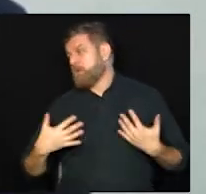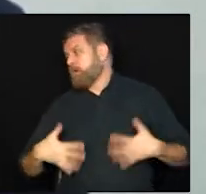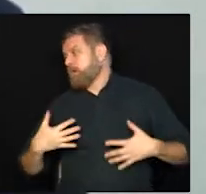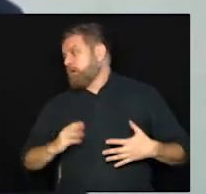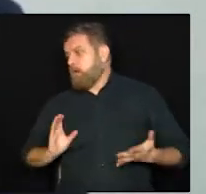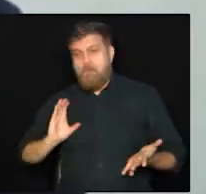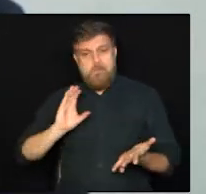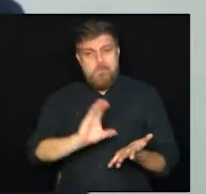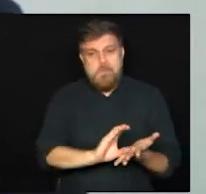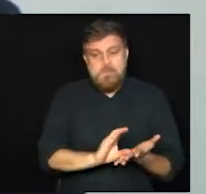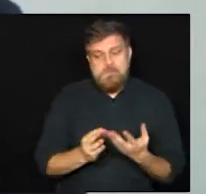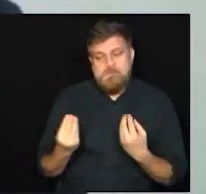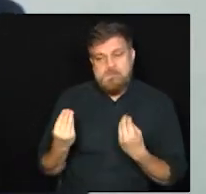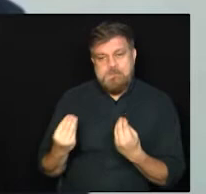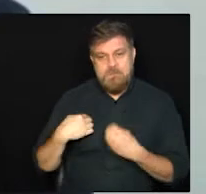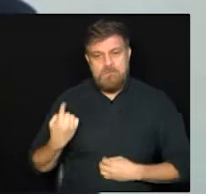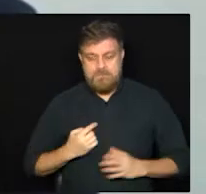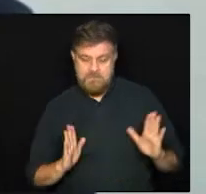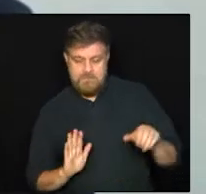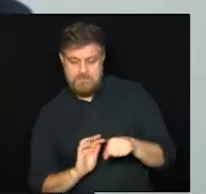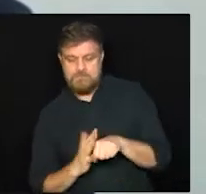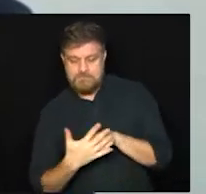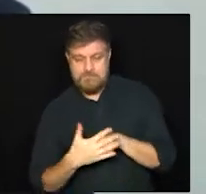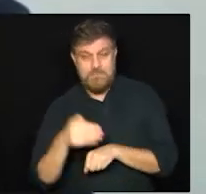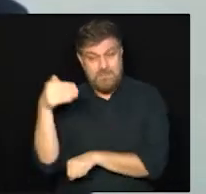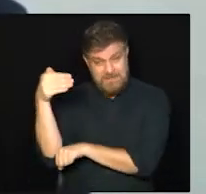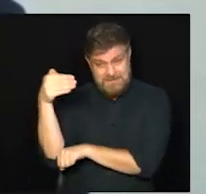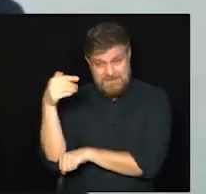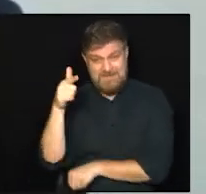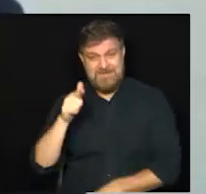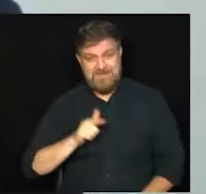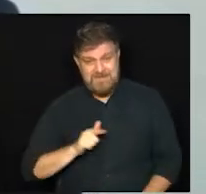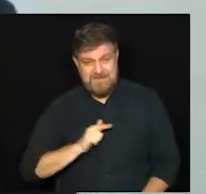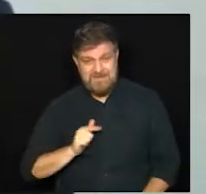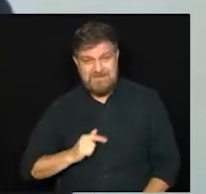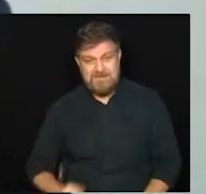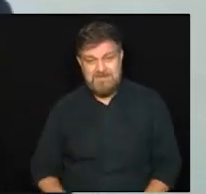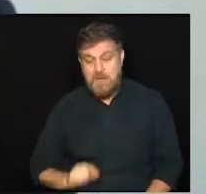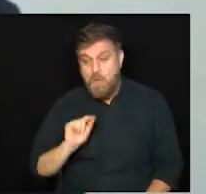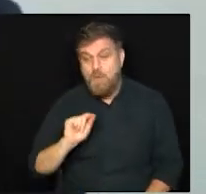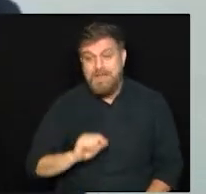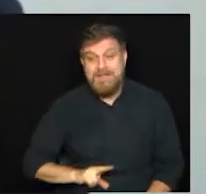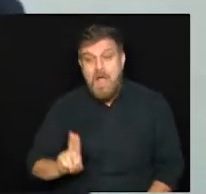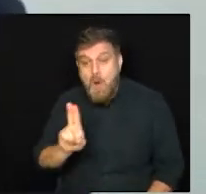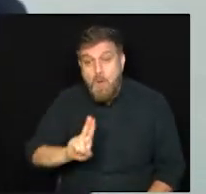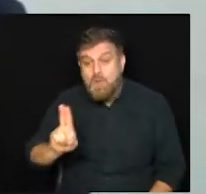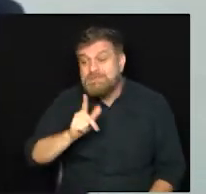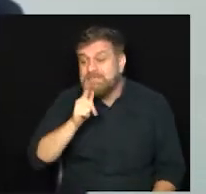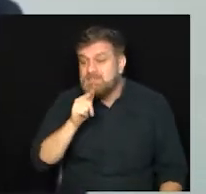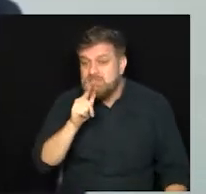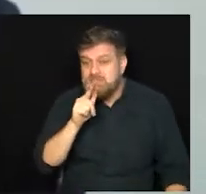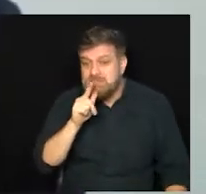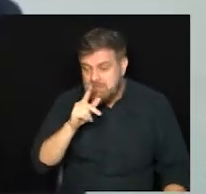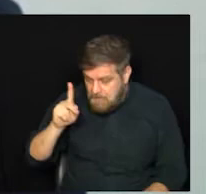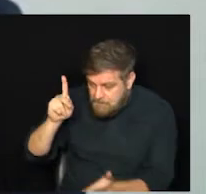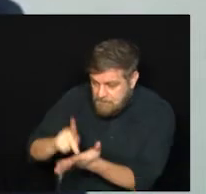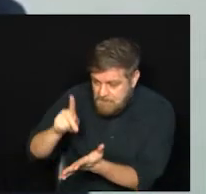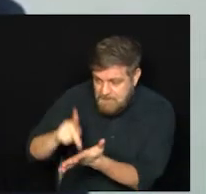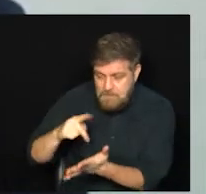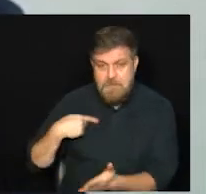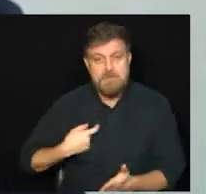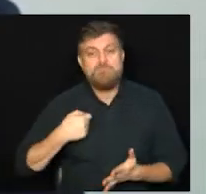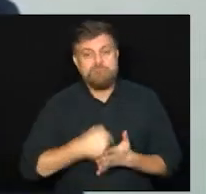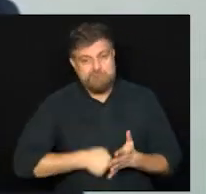consiga os hotéis terem realmente o pagamento pelo seu consumo real. Esse é o pleito, né,